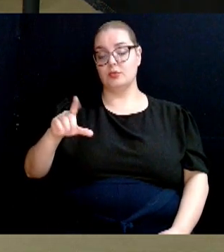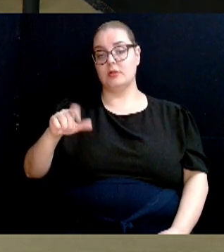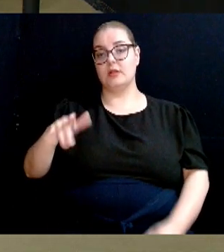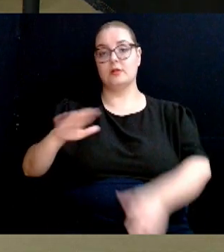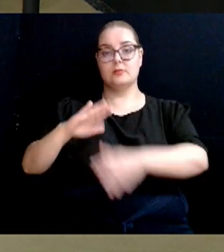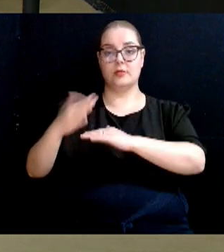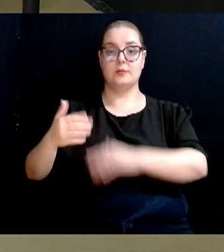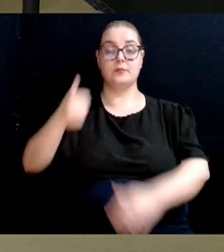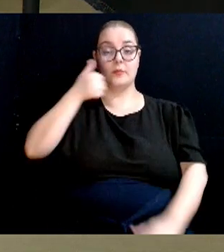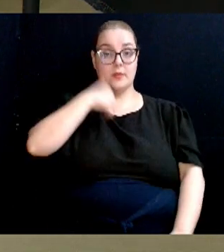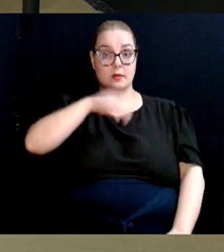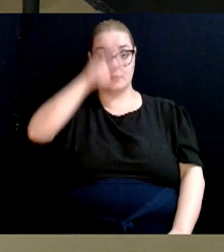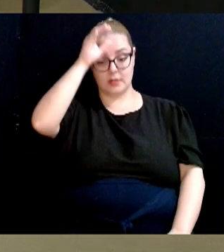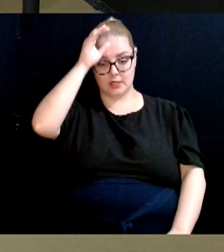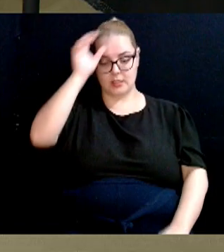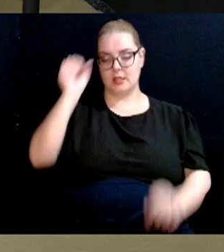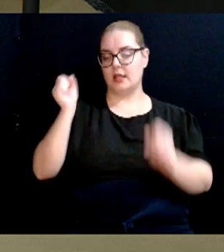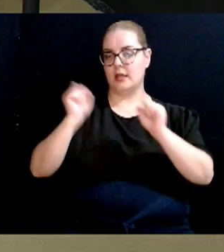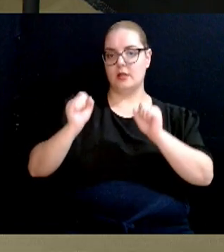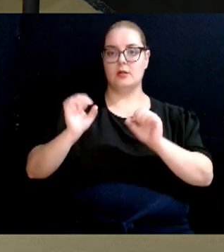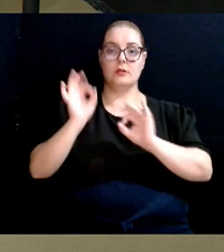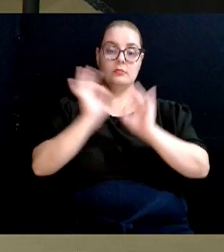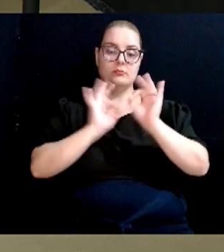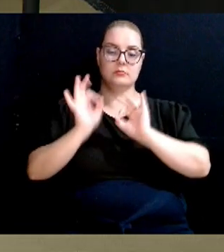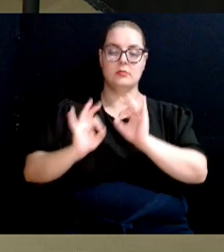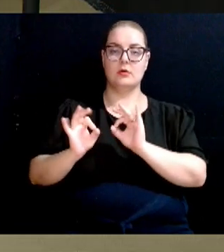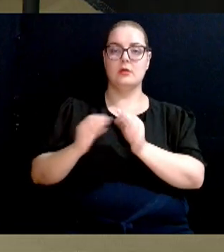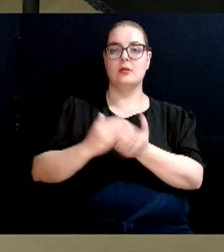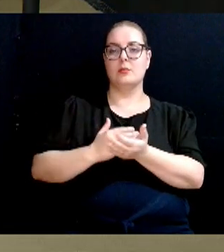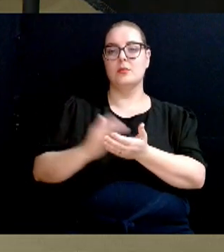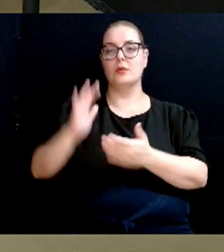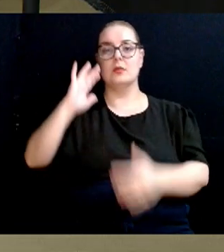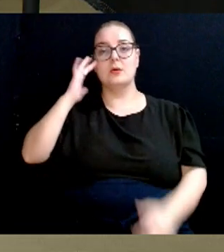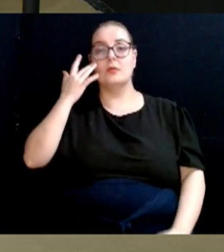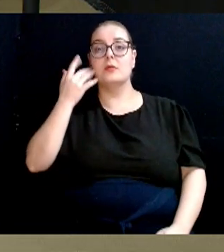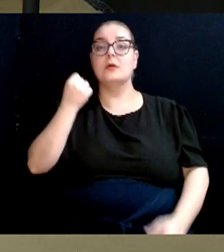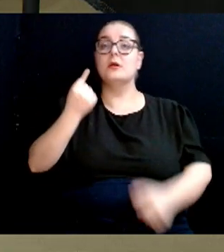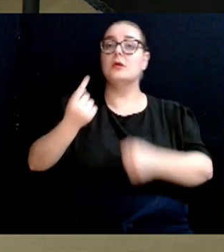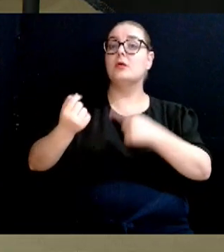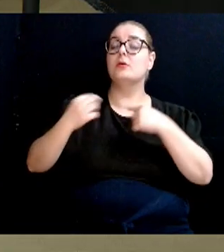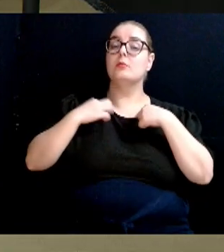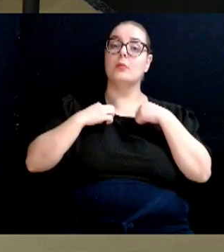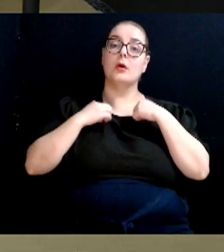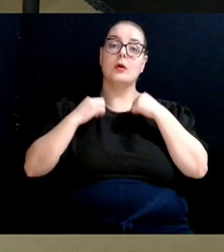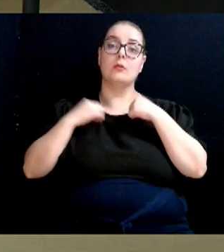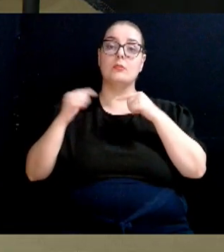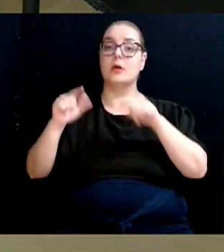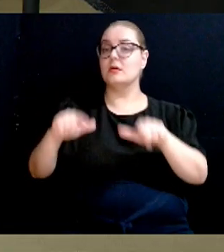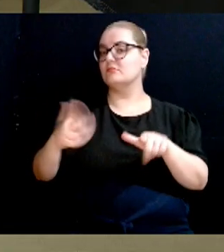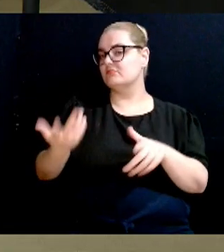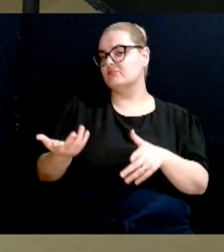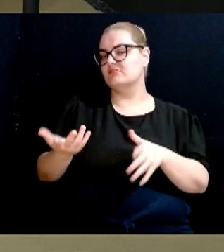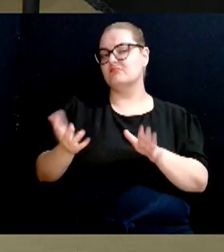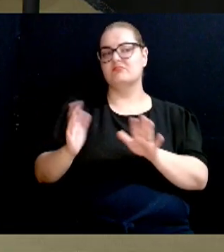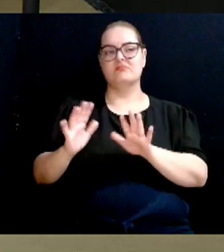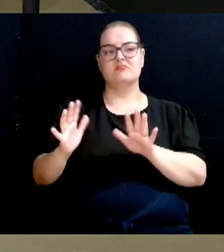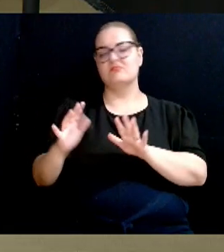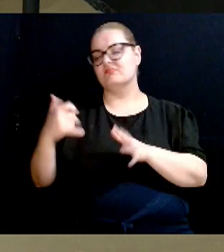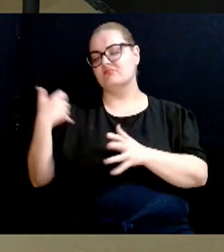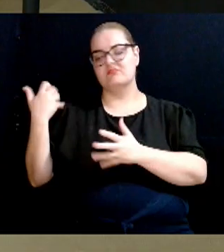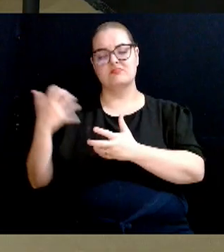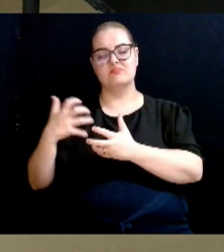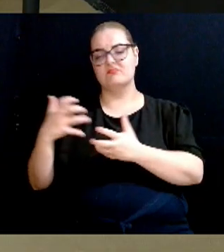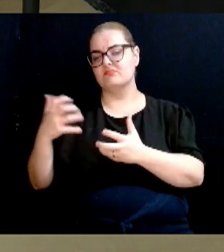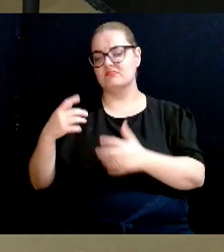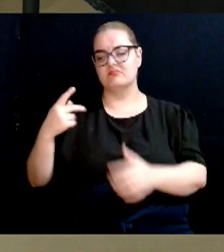de se arrumar, mas passou a achar que certas roupas e lugares não são mais para a idade dela.